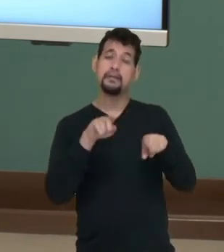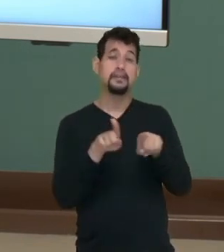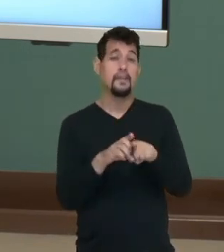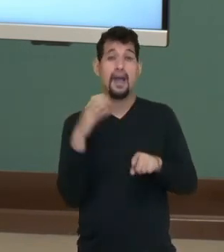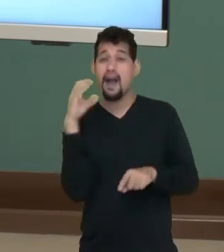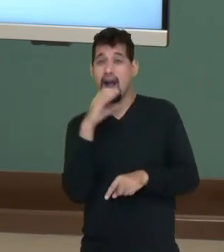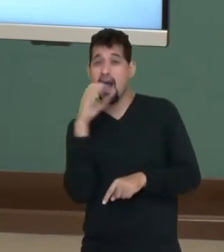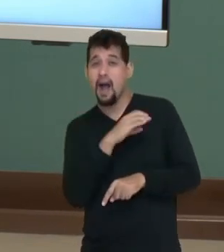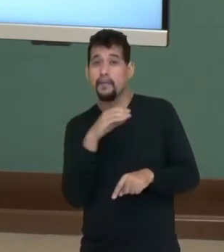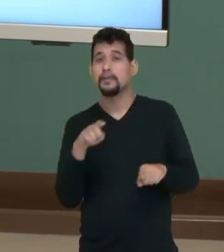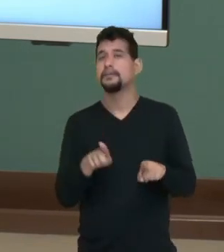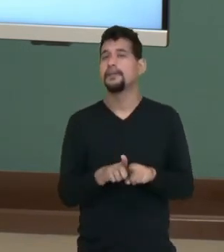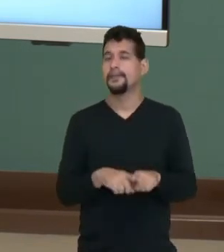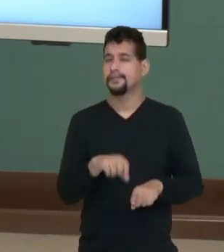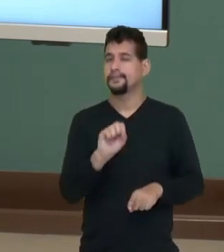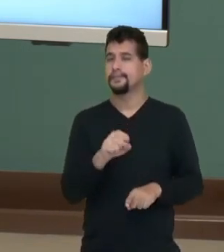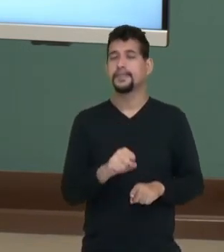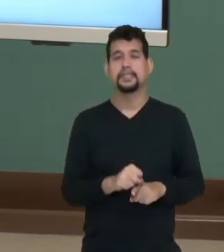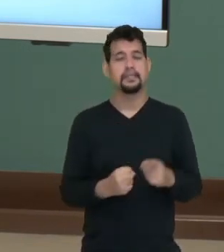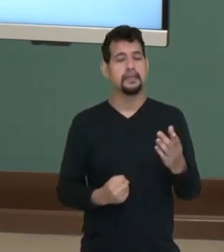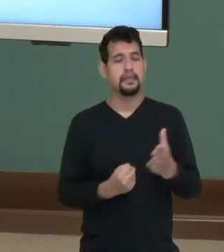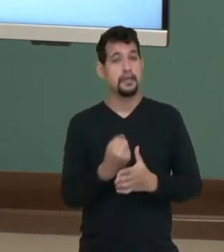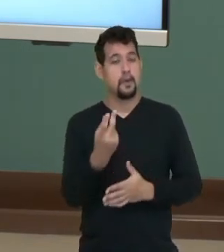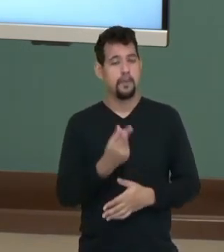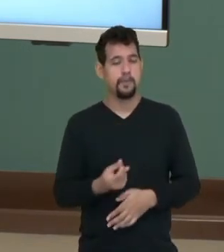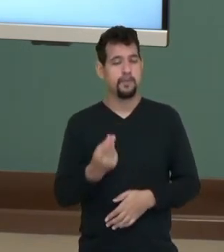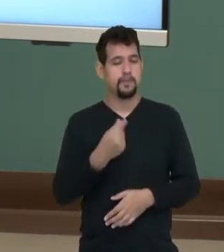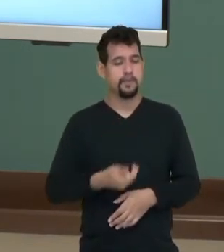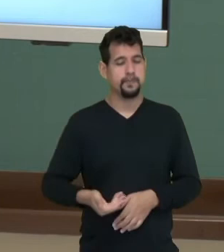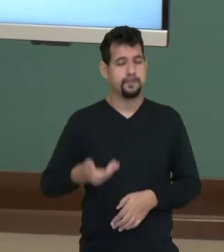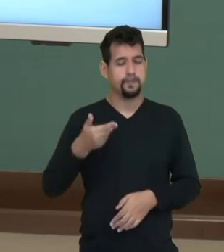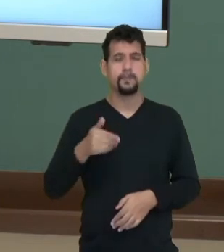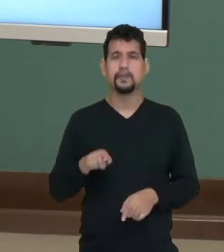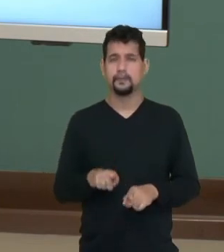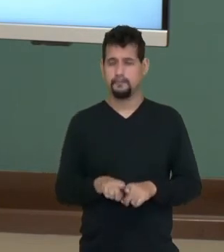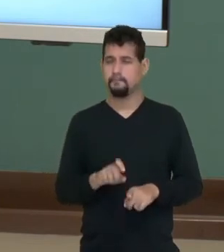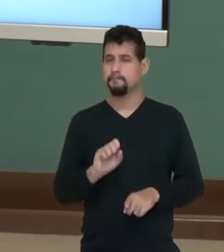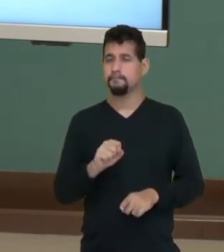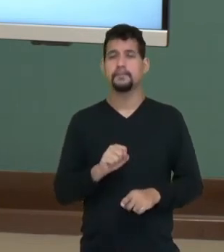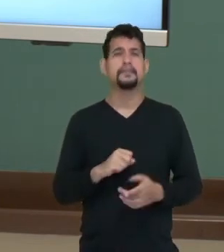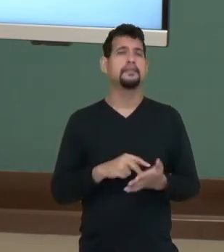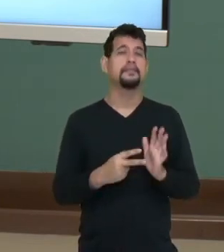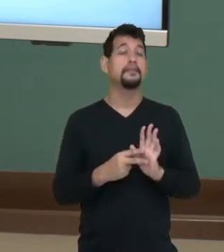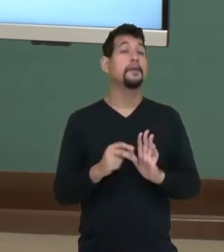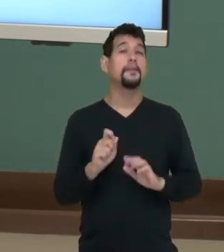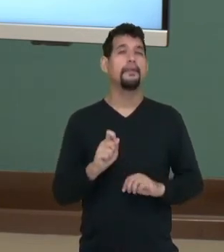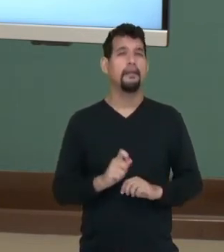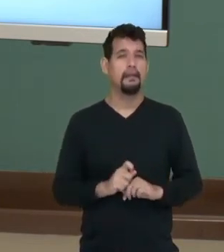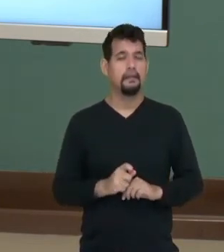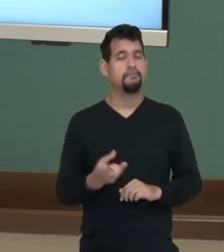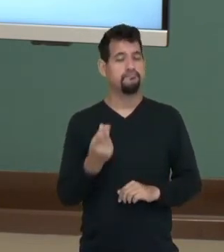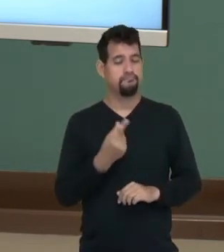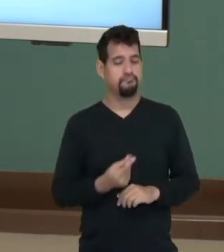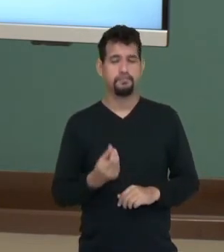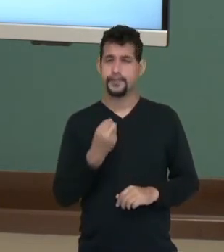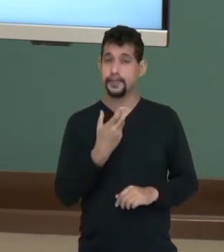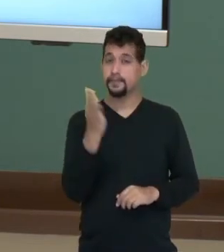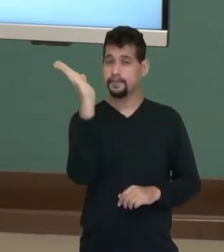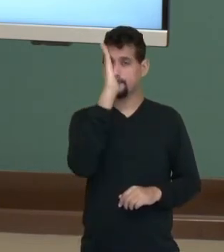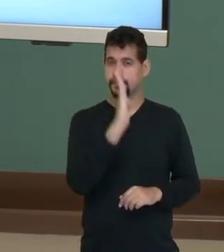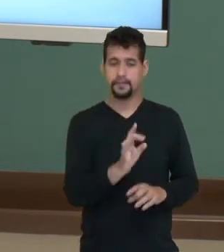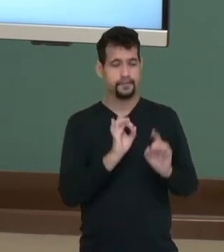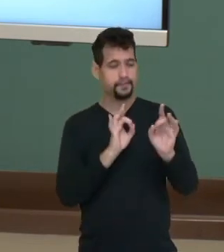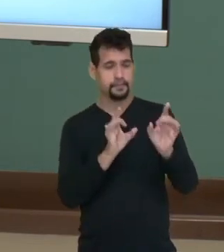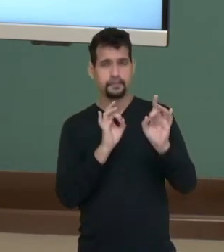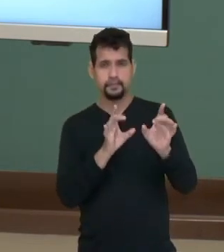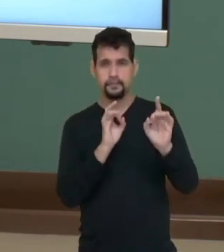tempo e gerando o maior lucro possível, né? Então virou uma atividade extremamente rentável. E o Brasil exporta então